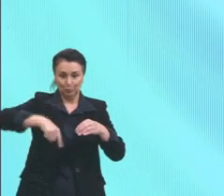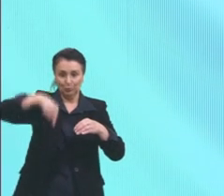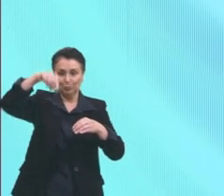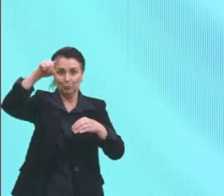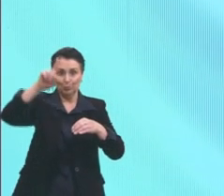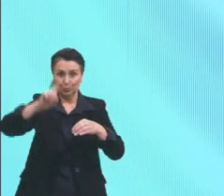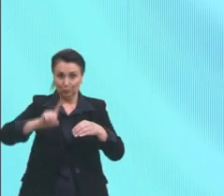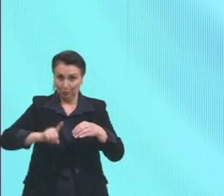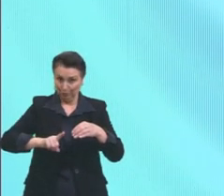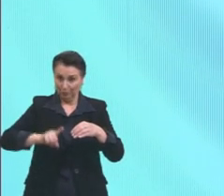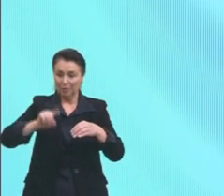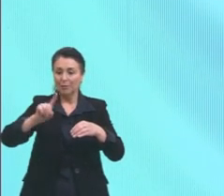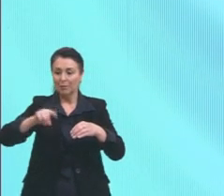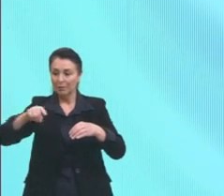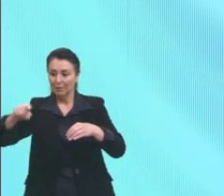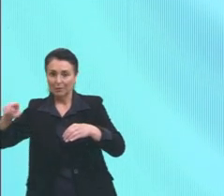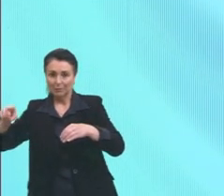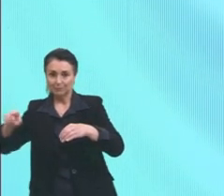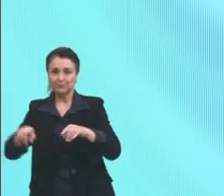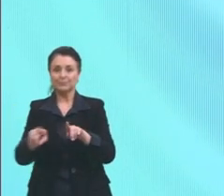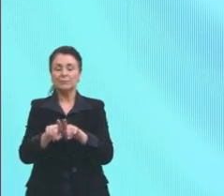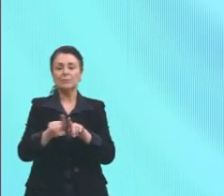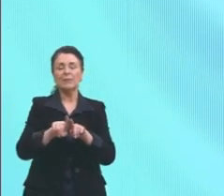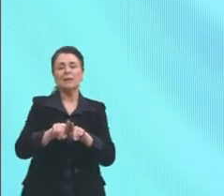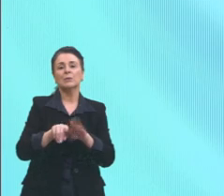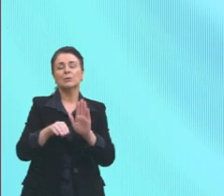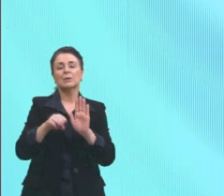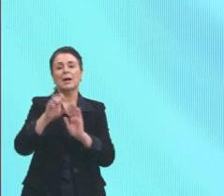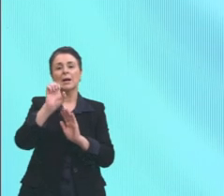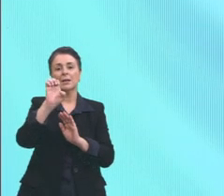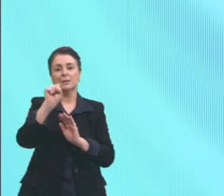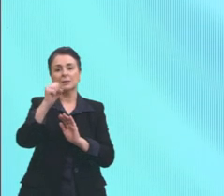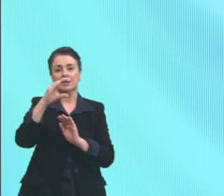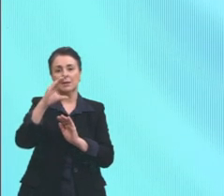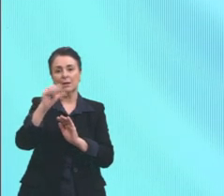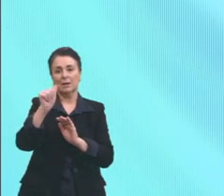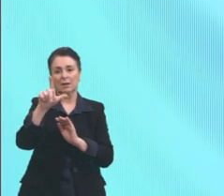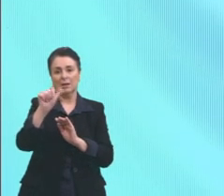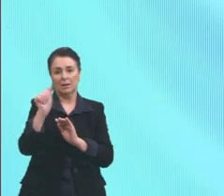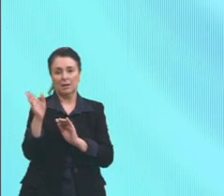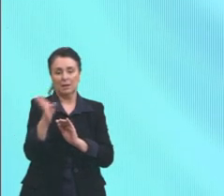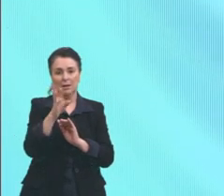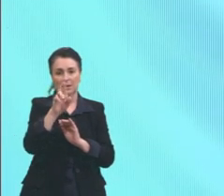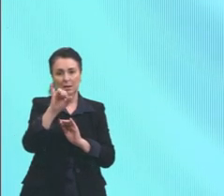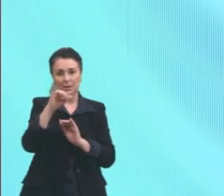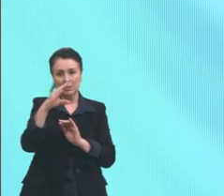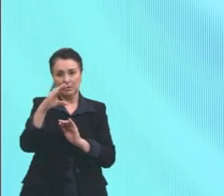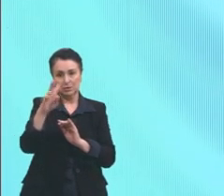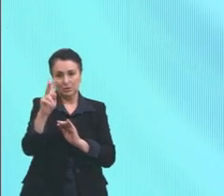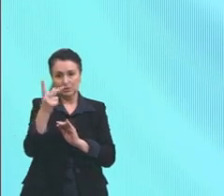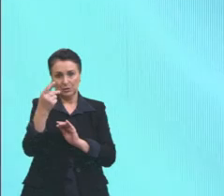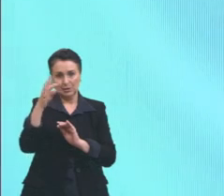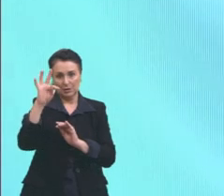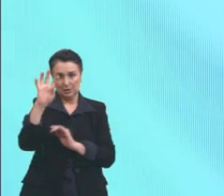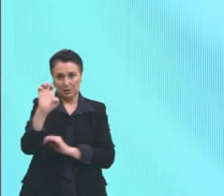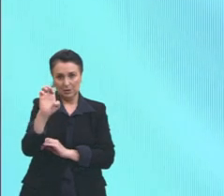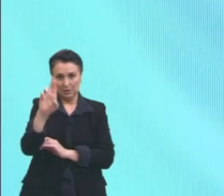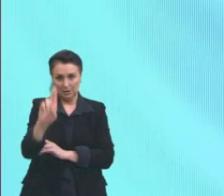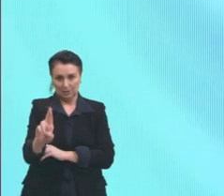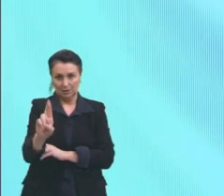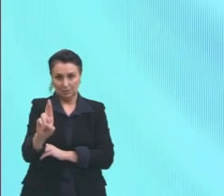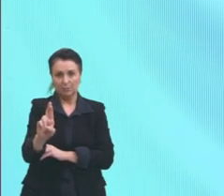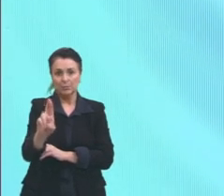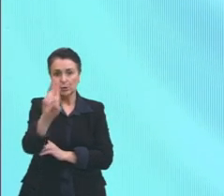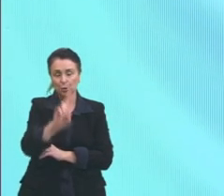ondas tá a gurizada é na escala Richter é o nome da escala que se sismógrafo se